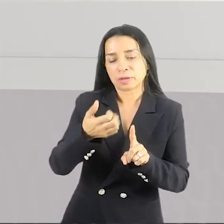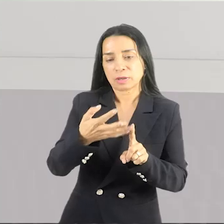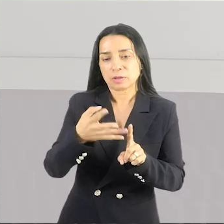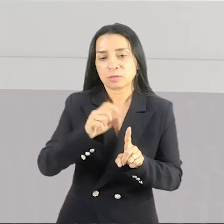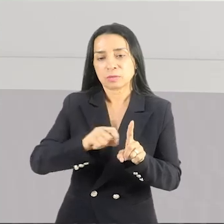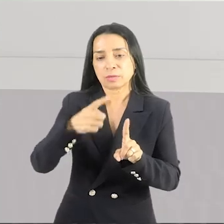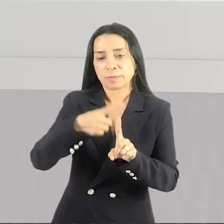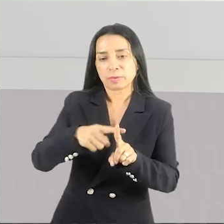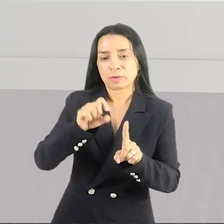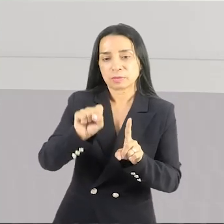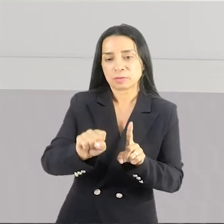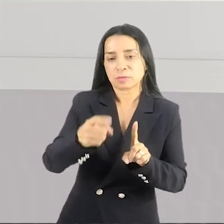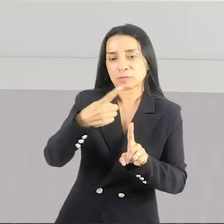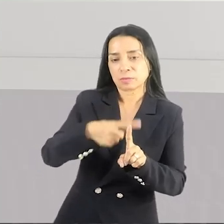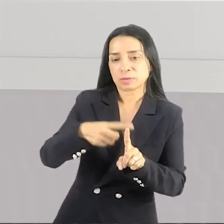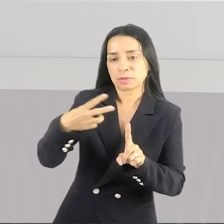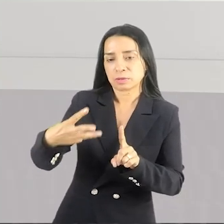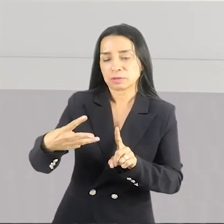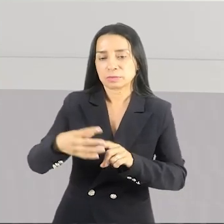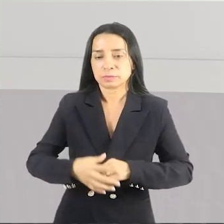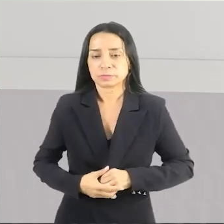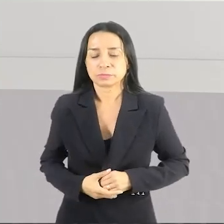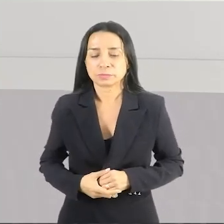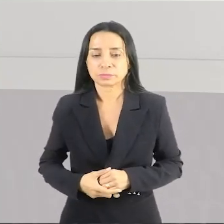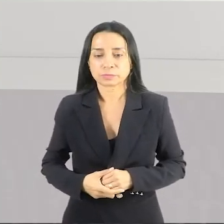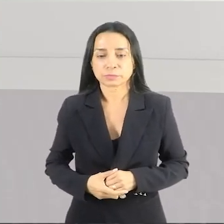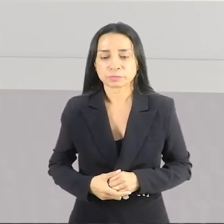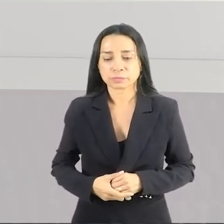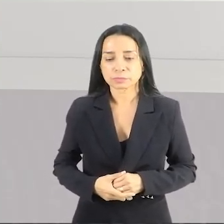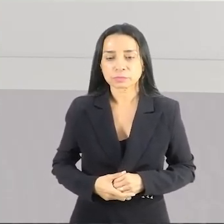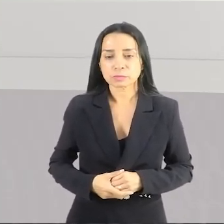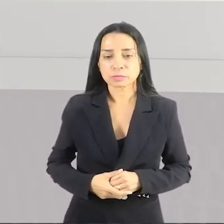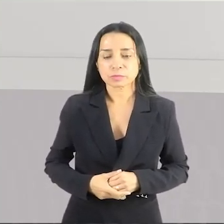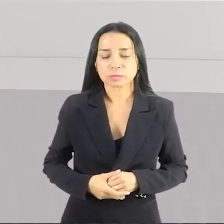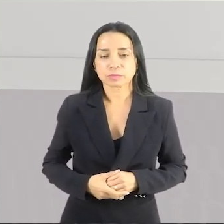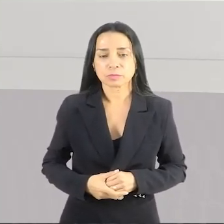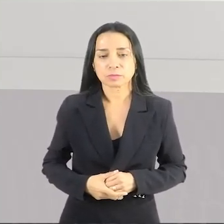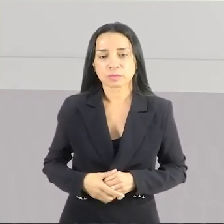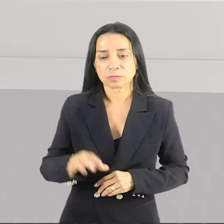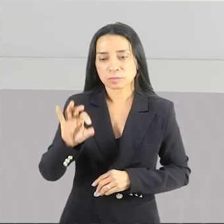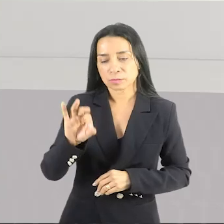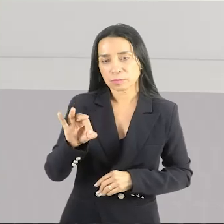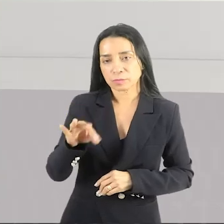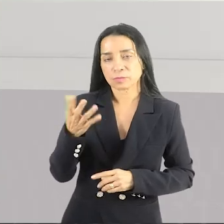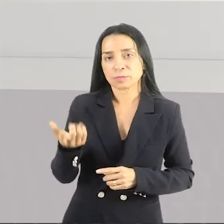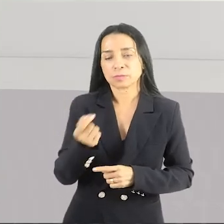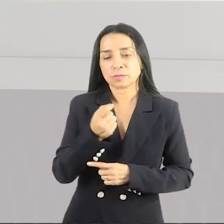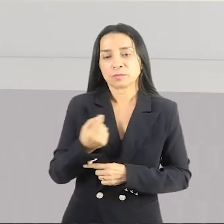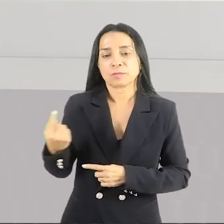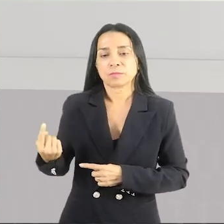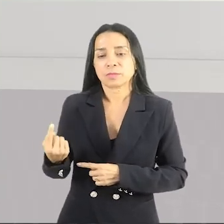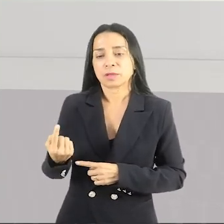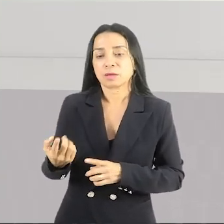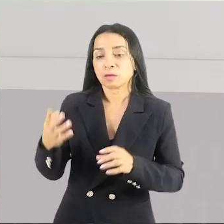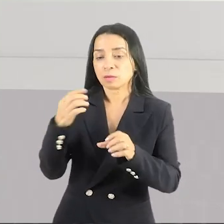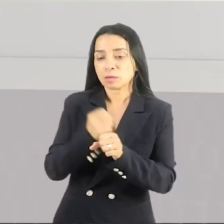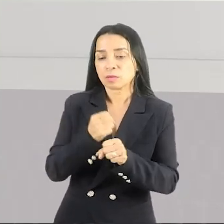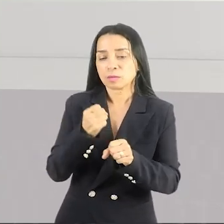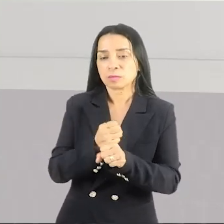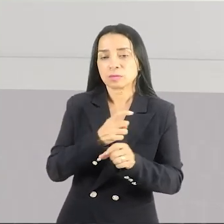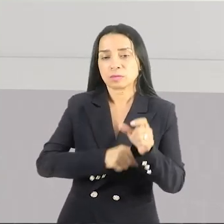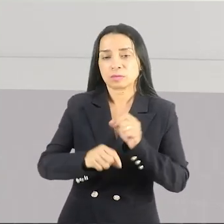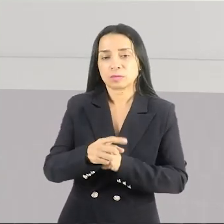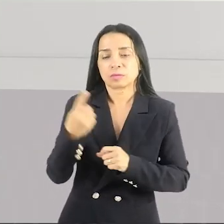14, mais 8, mais 3. Certo? Então vamos fazer aqui essa conta, né? Então a